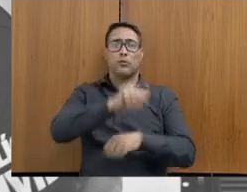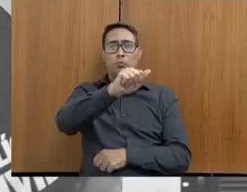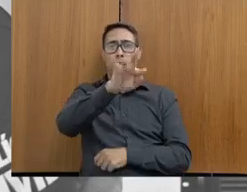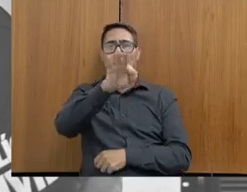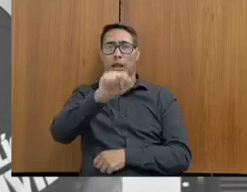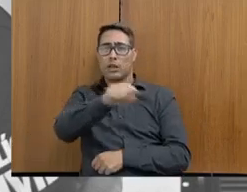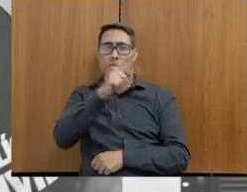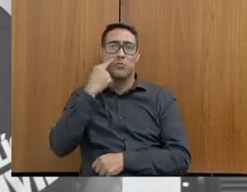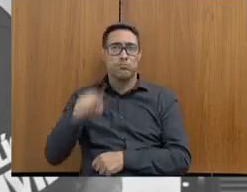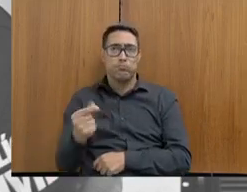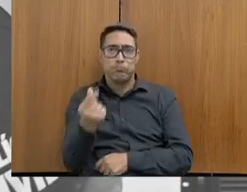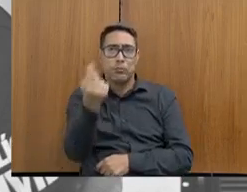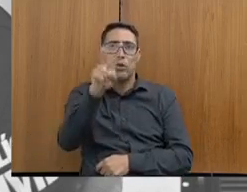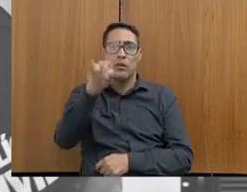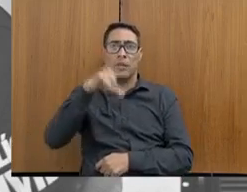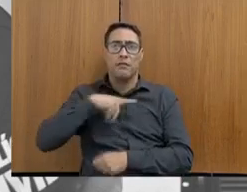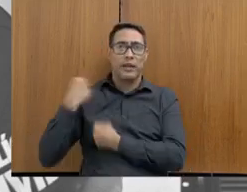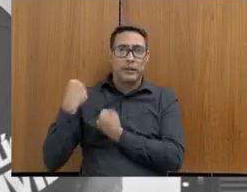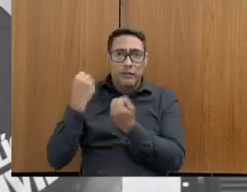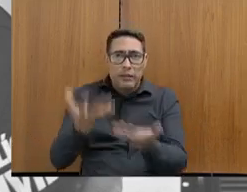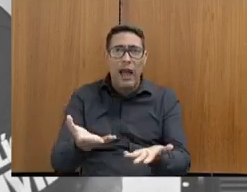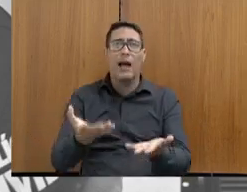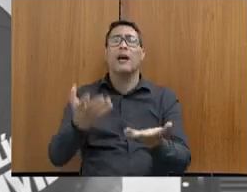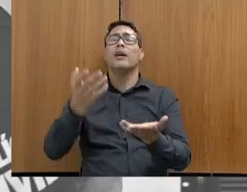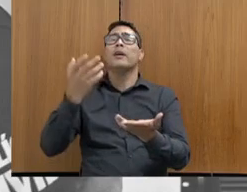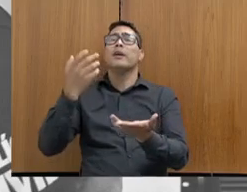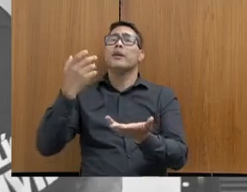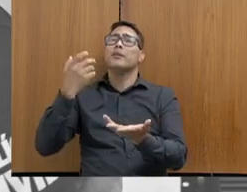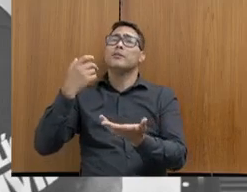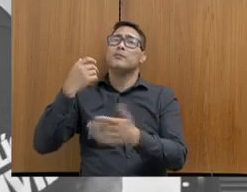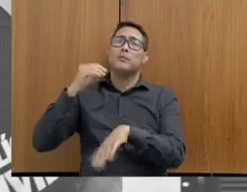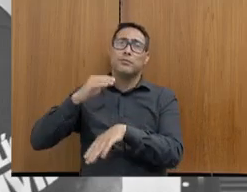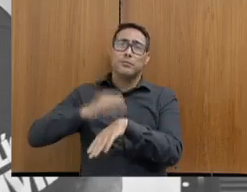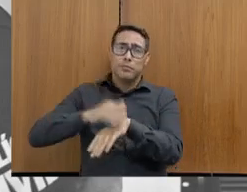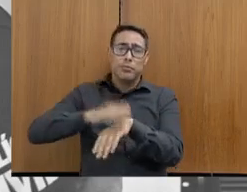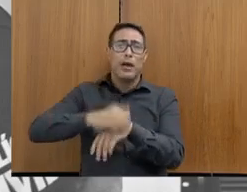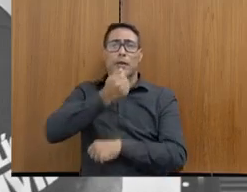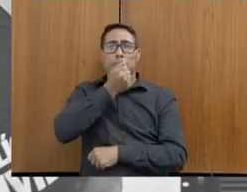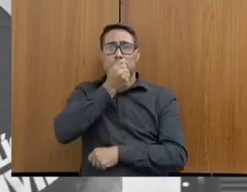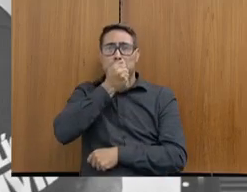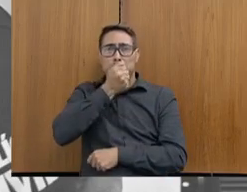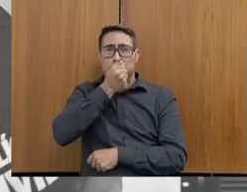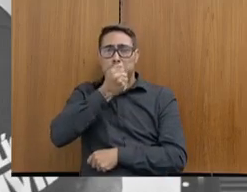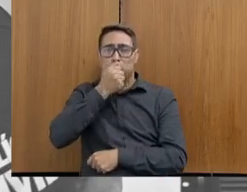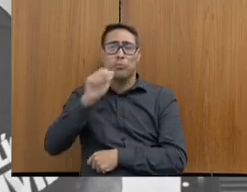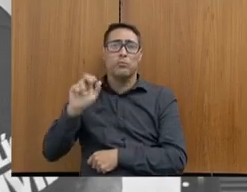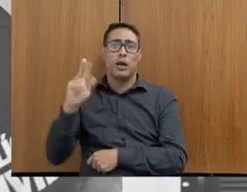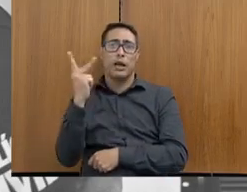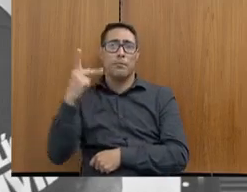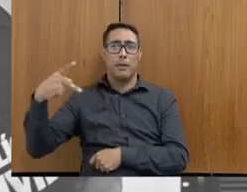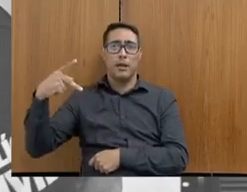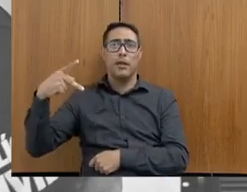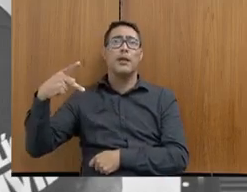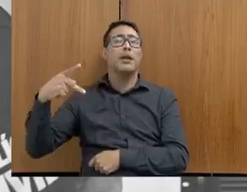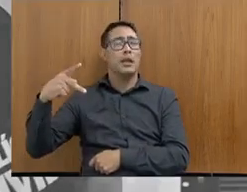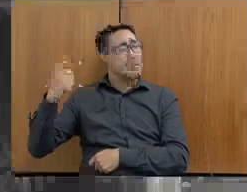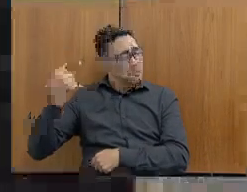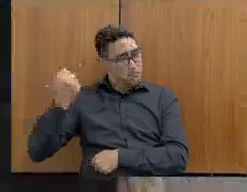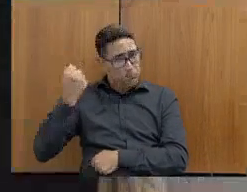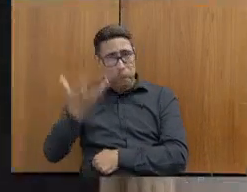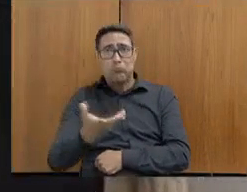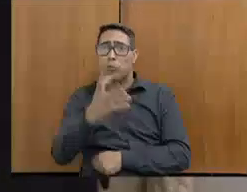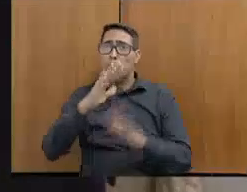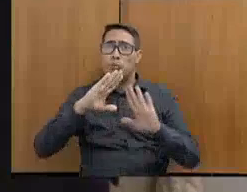preço que propiciará a aquisição de rádios comunicadores HP é para as nossas unidades